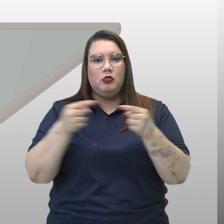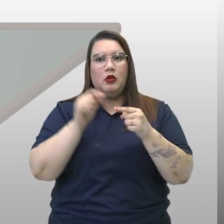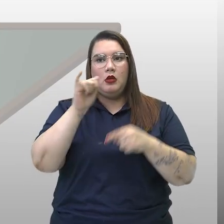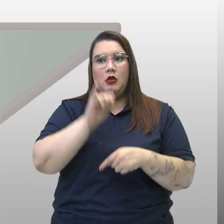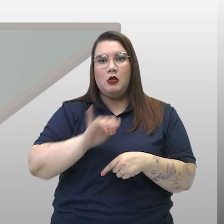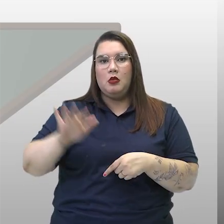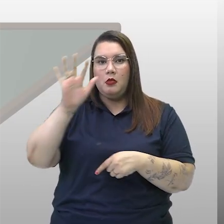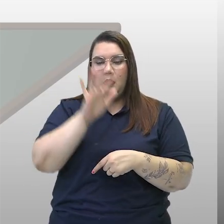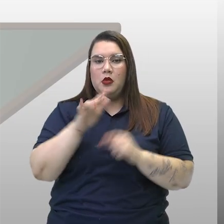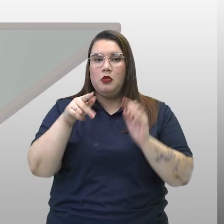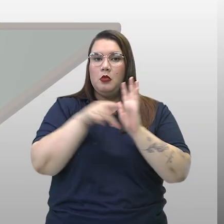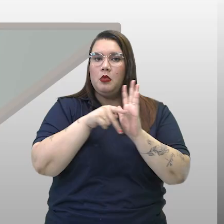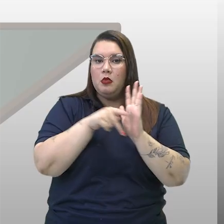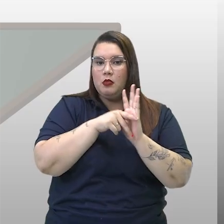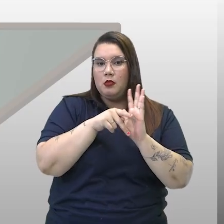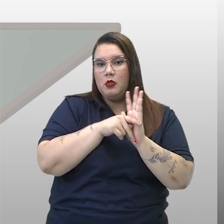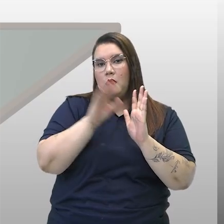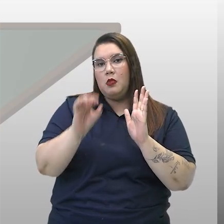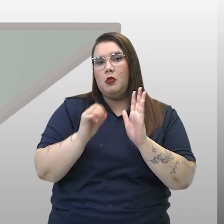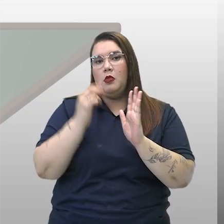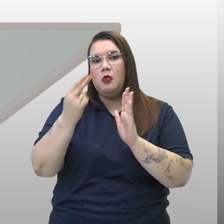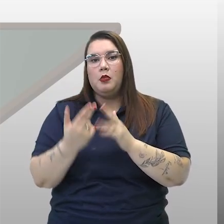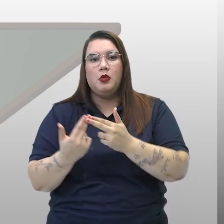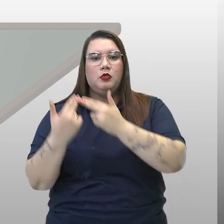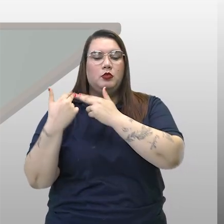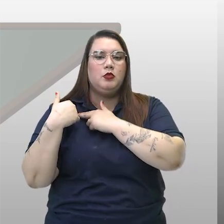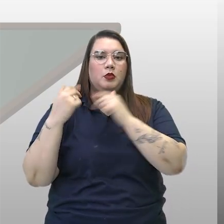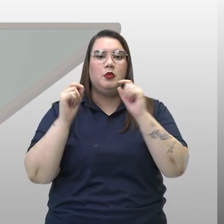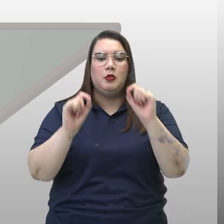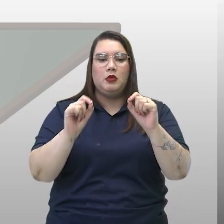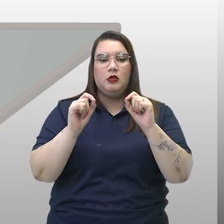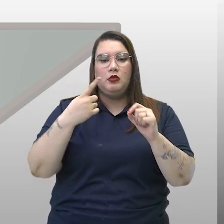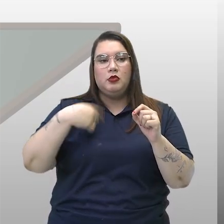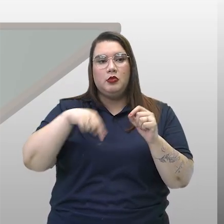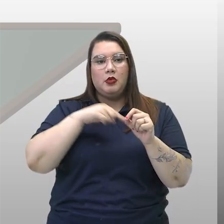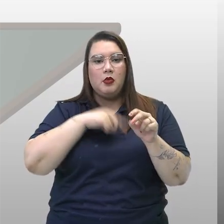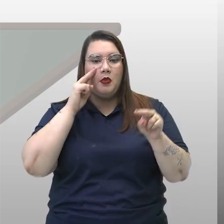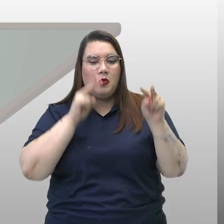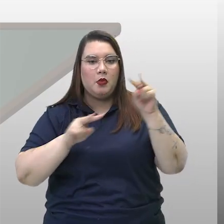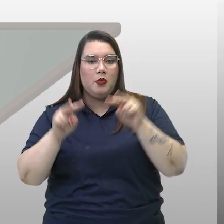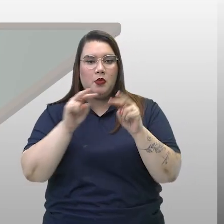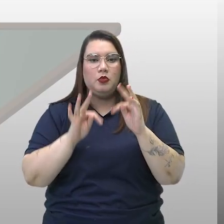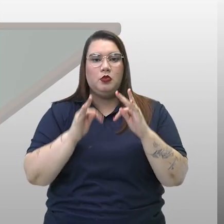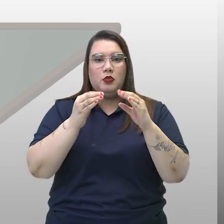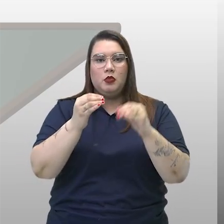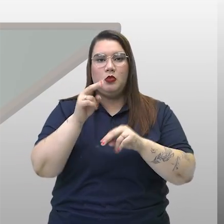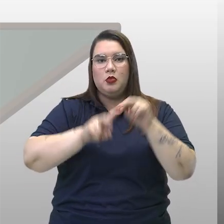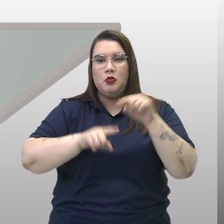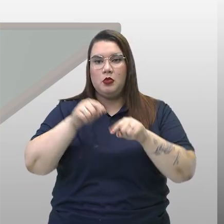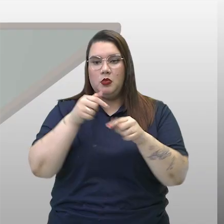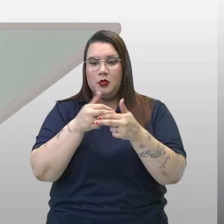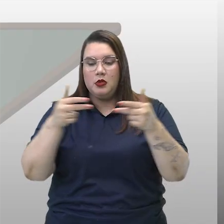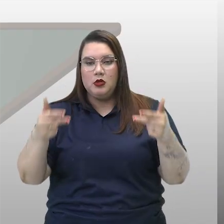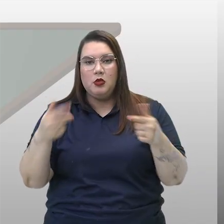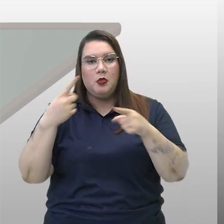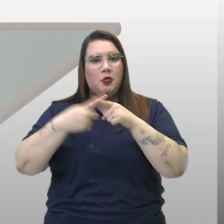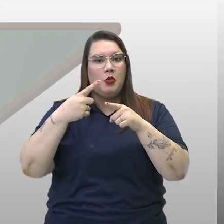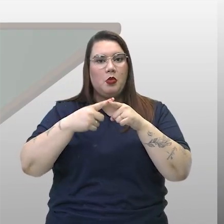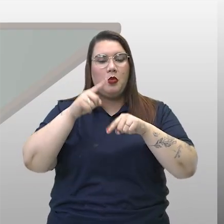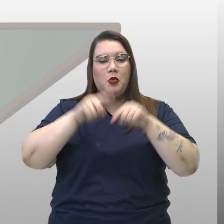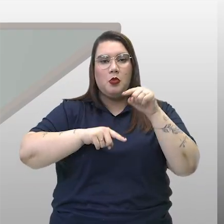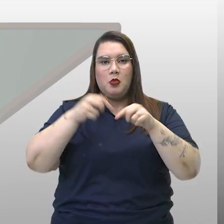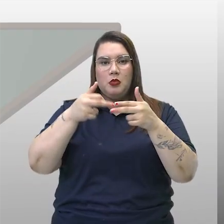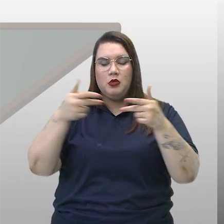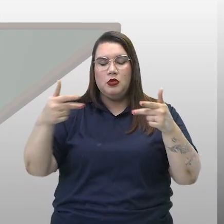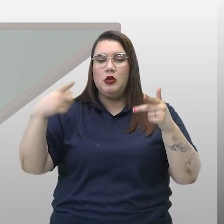no espelho, ou é responsável também por a gente enxergar todos os objetos, já que os objetos refletem a luz de